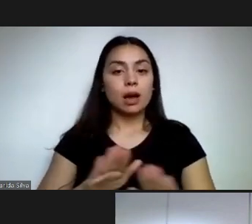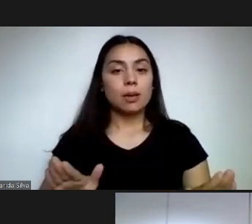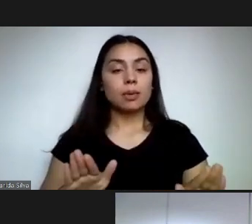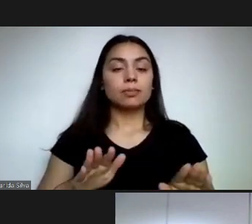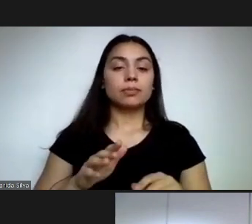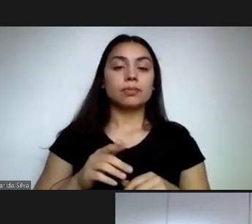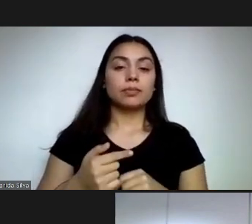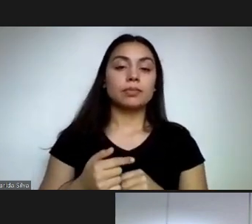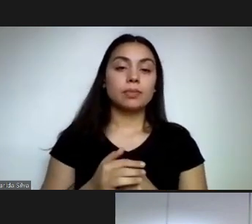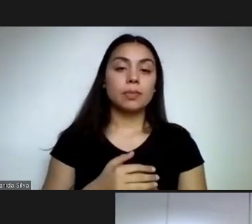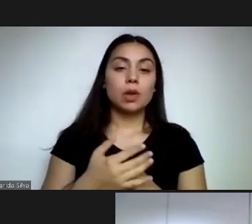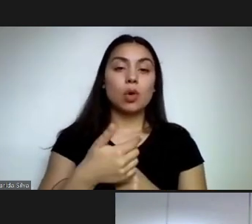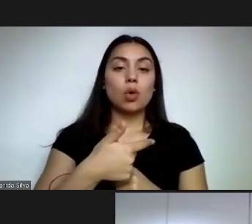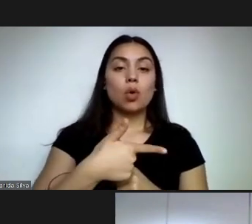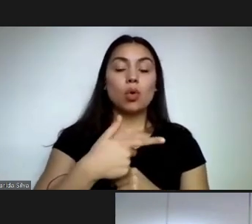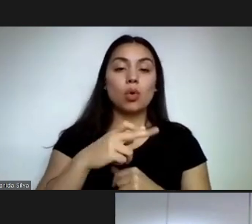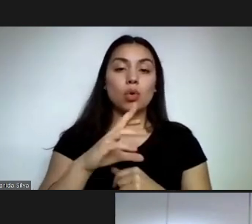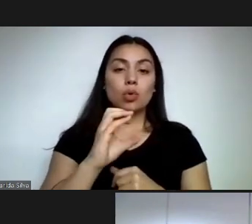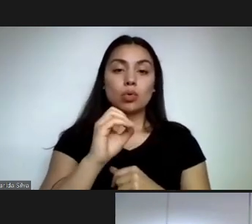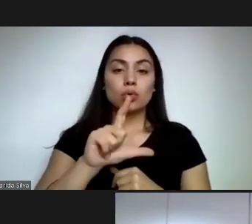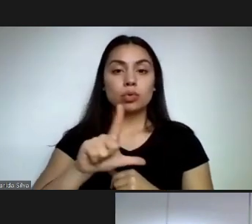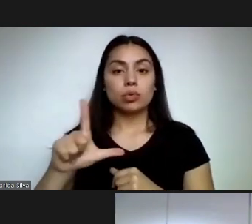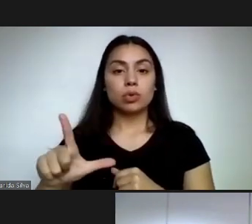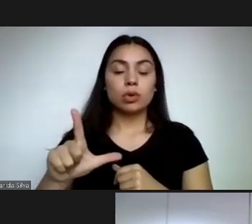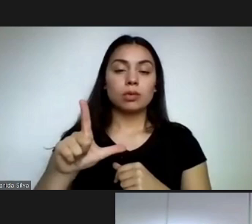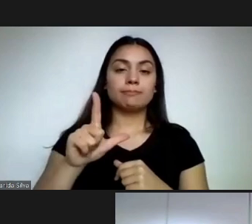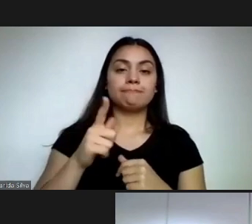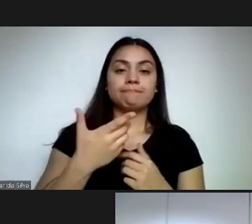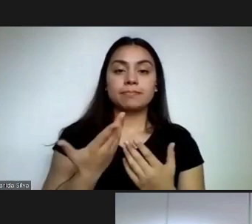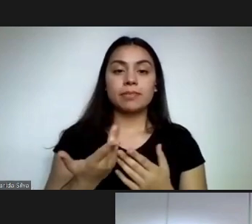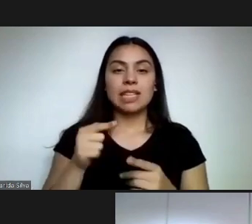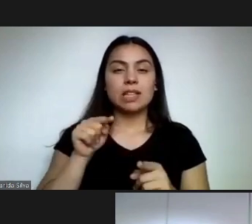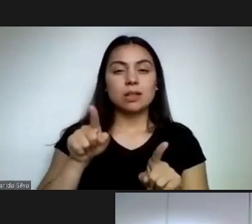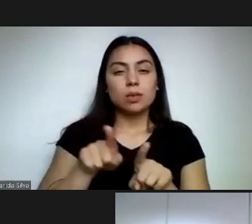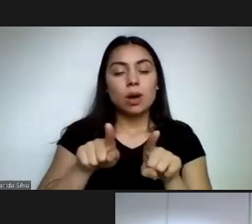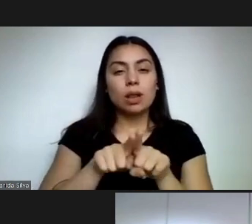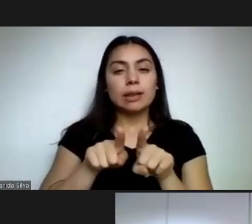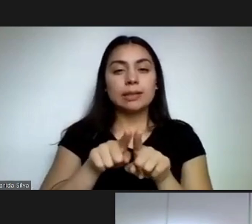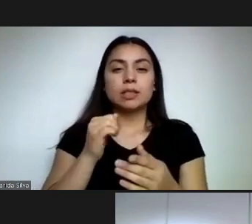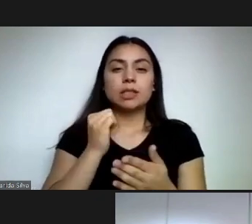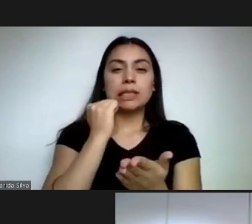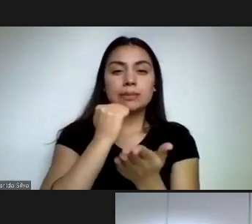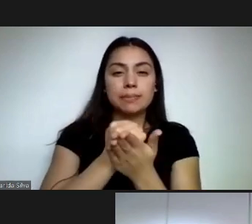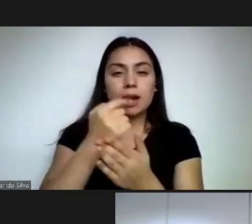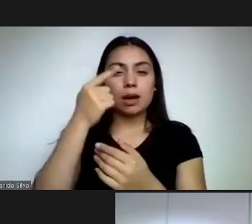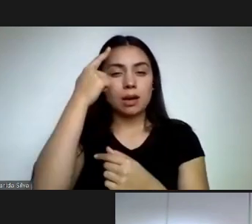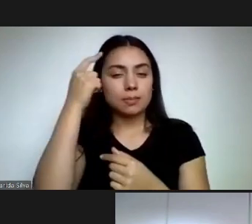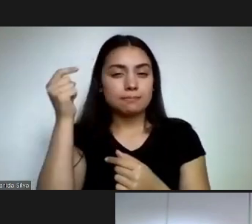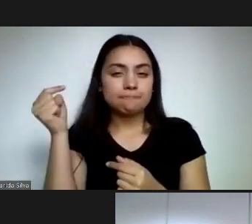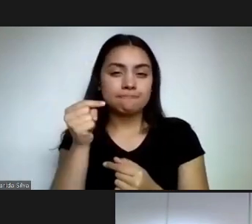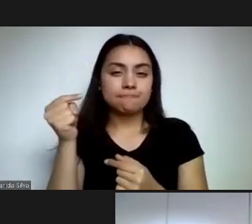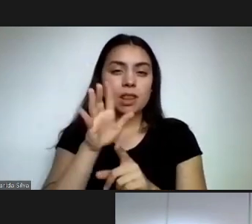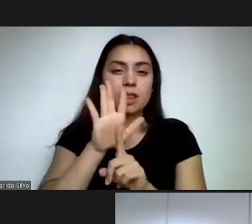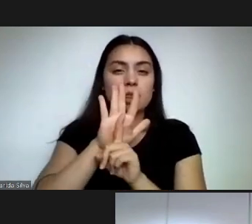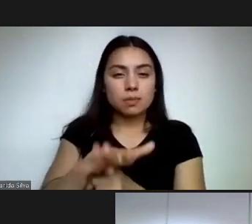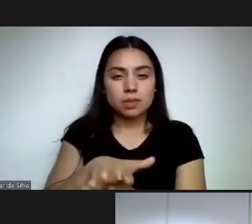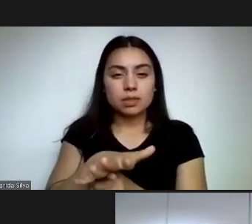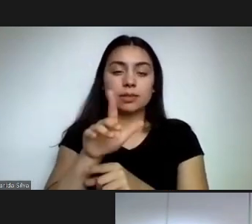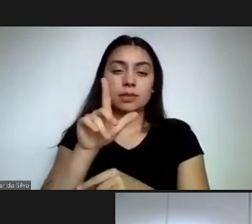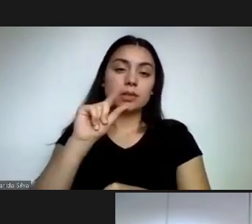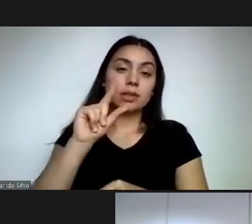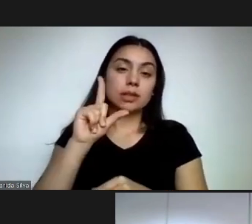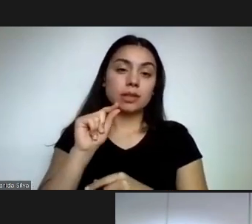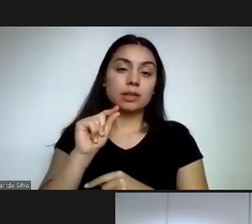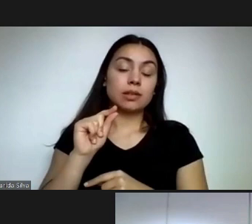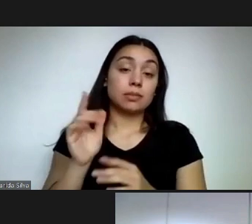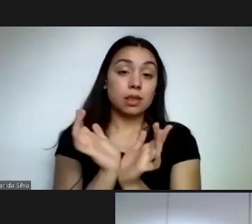vezes perpetuadora de estereótipos e perpetuadora de comportamentos de discriminação